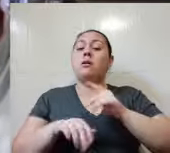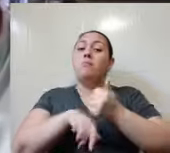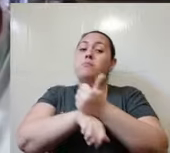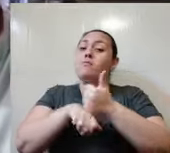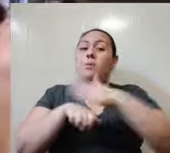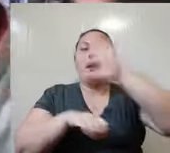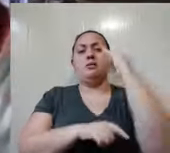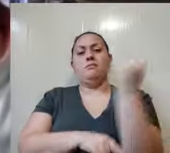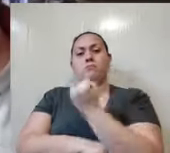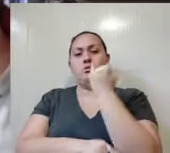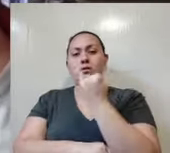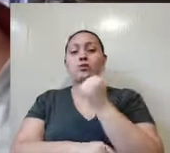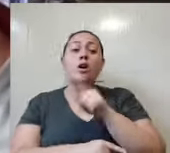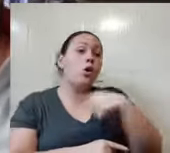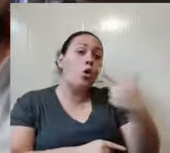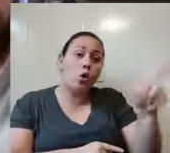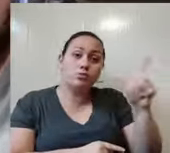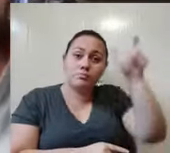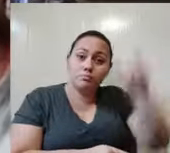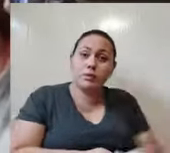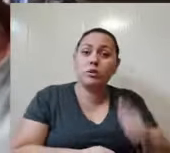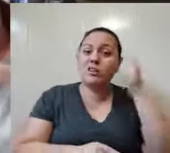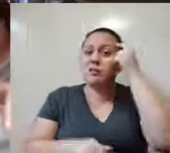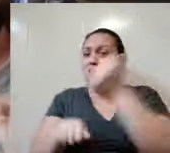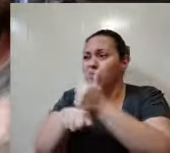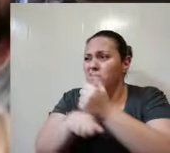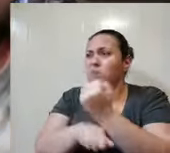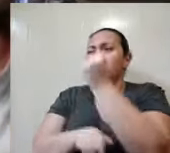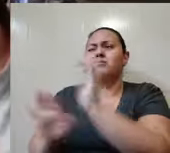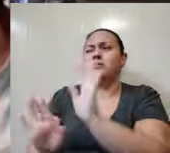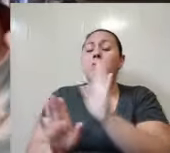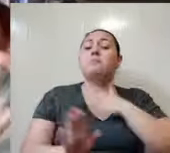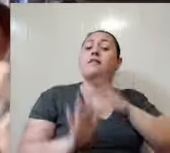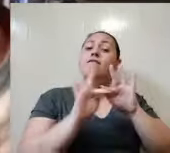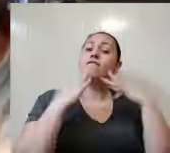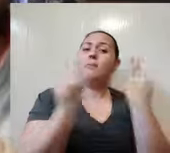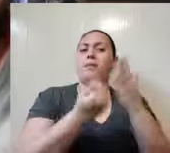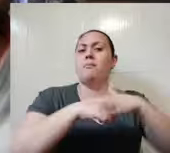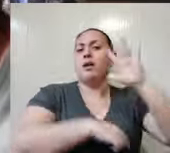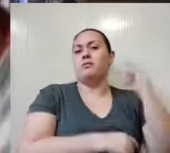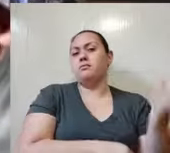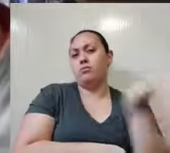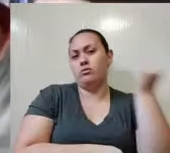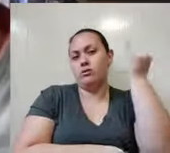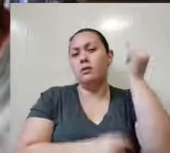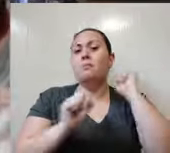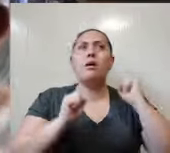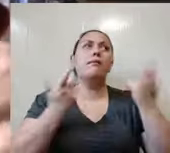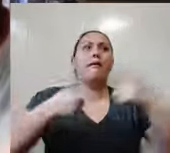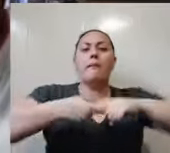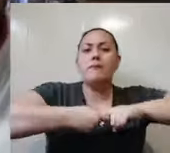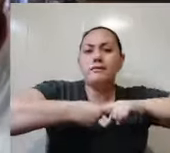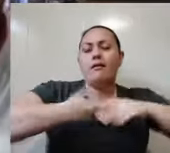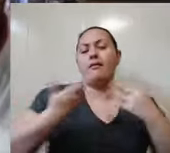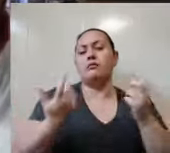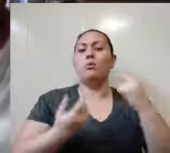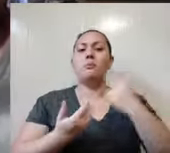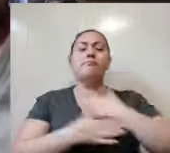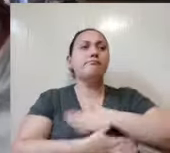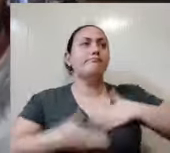vão ter outros valores que também são importantes. Seja família, seja amizade, seja o